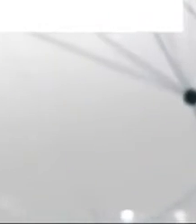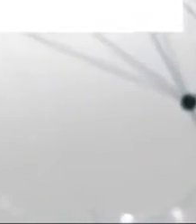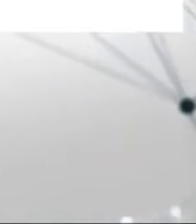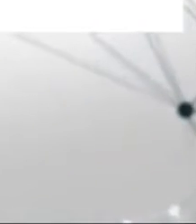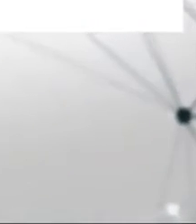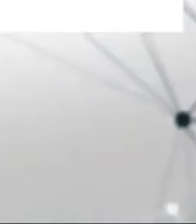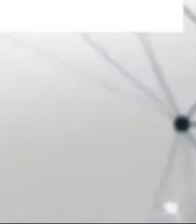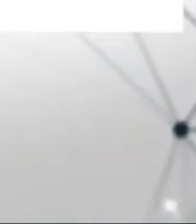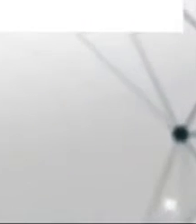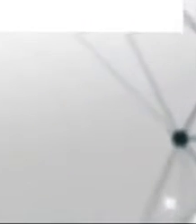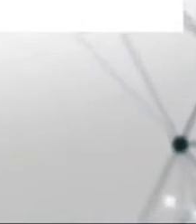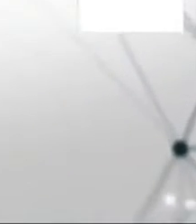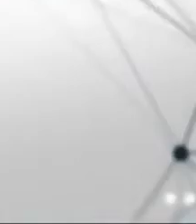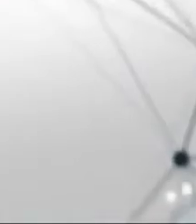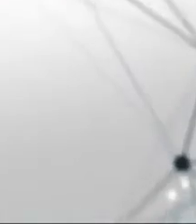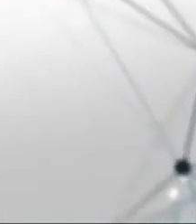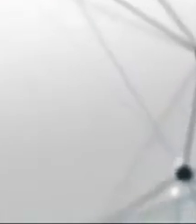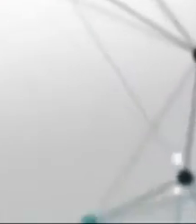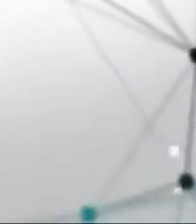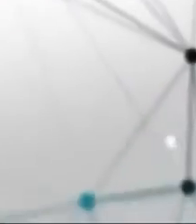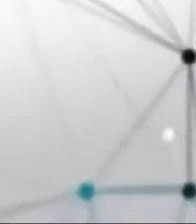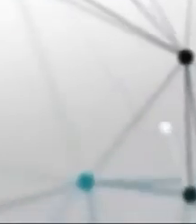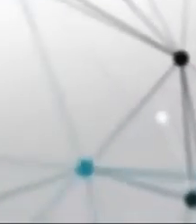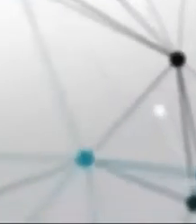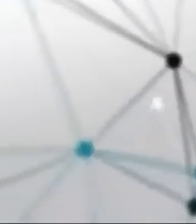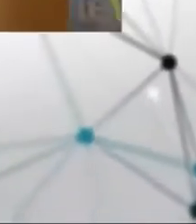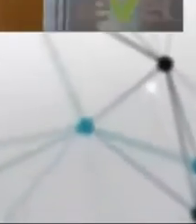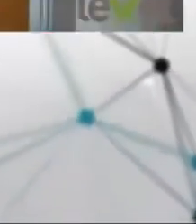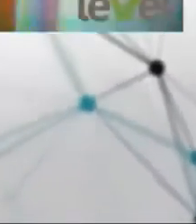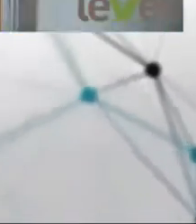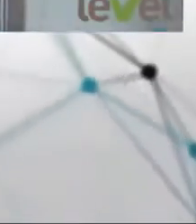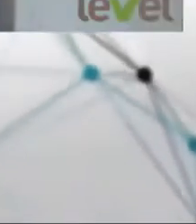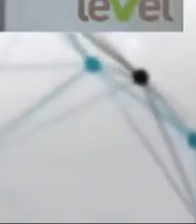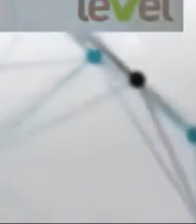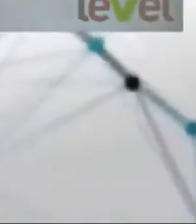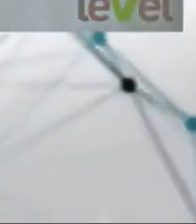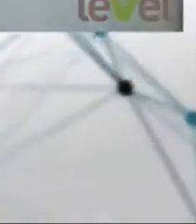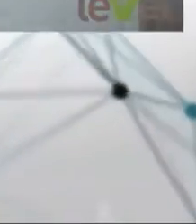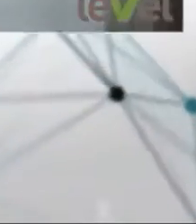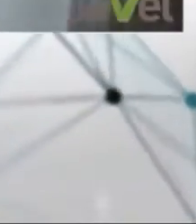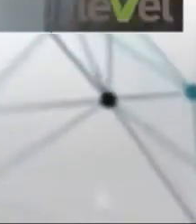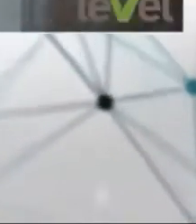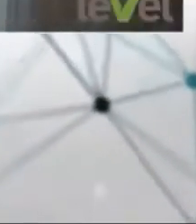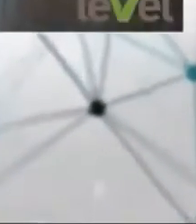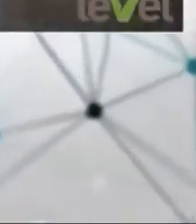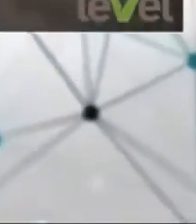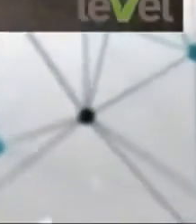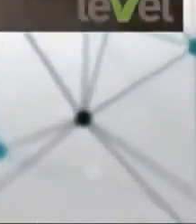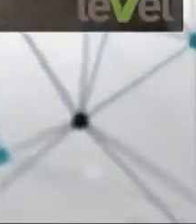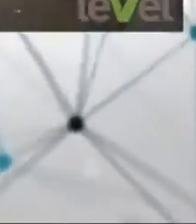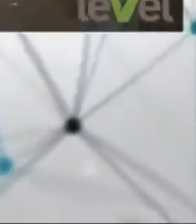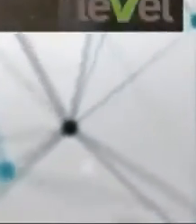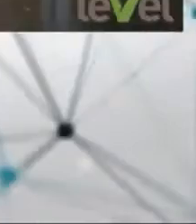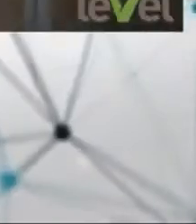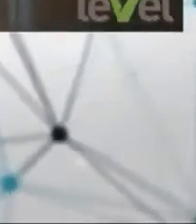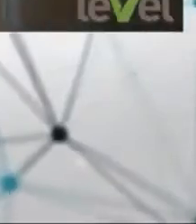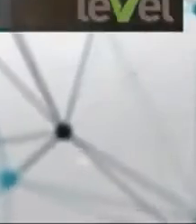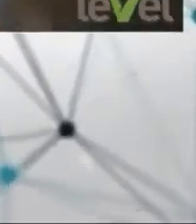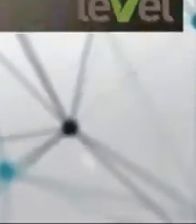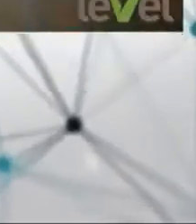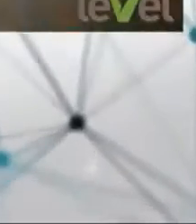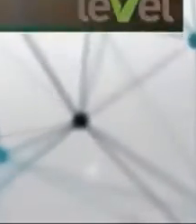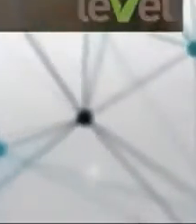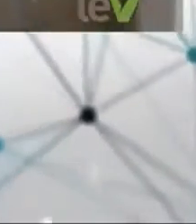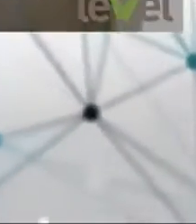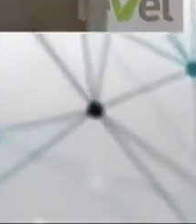E aí nós somos uma empresa que há mais de 13 anos investimentos em tecnologia e